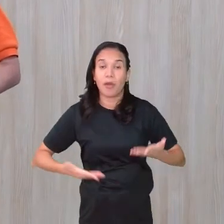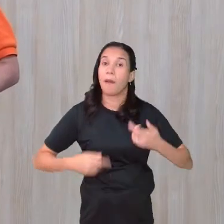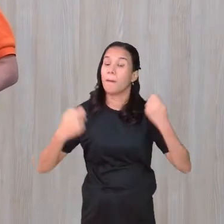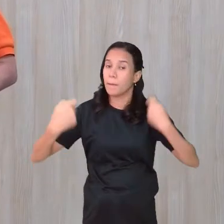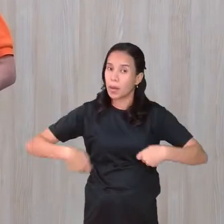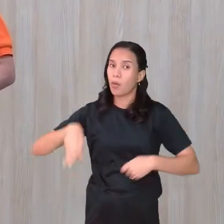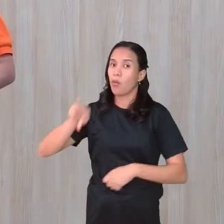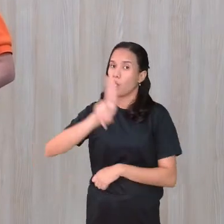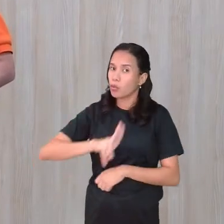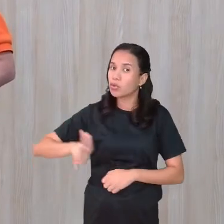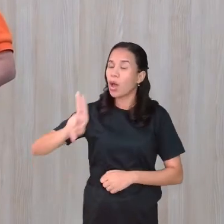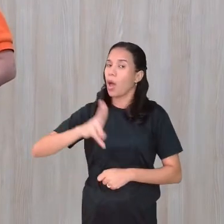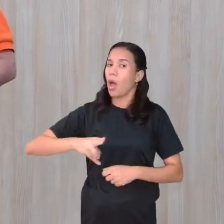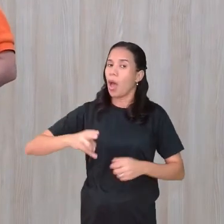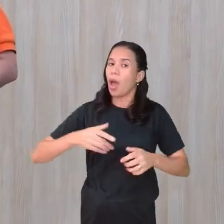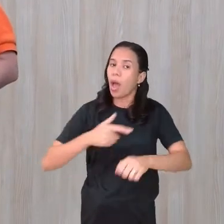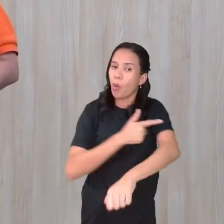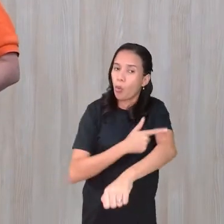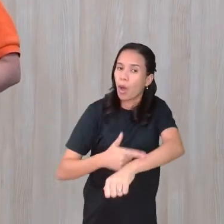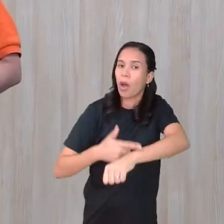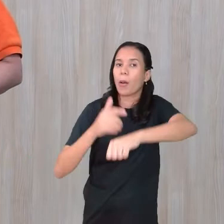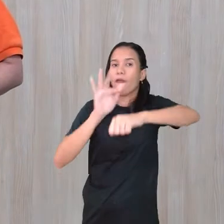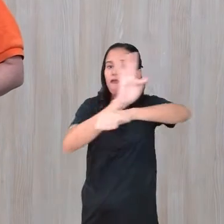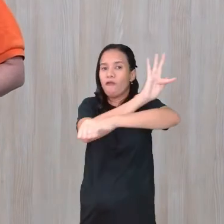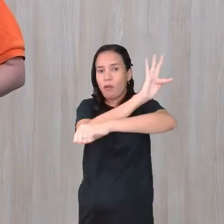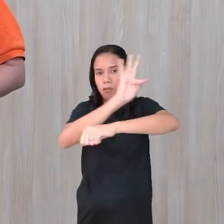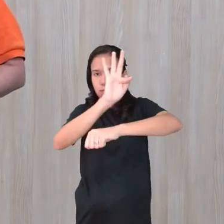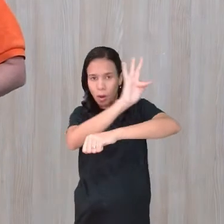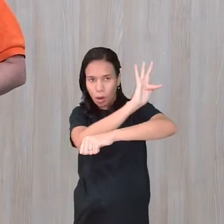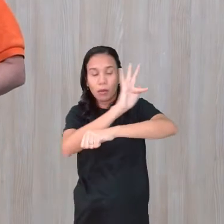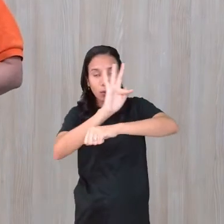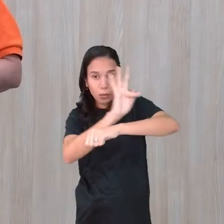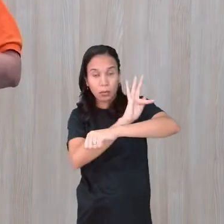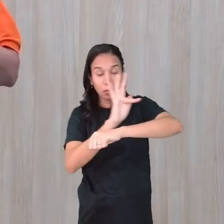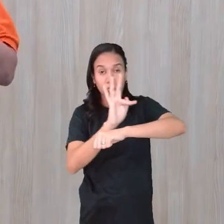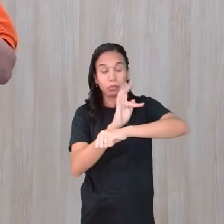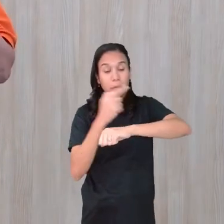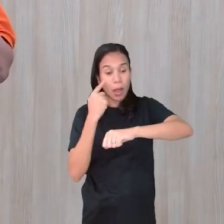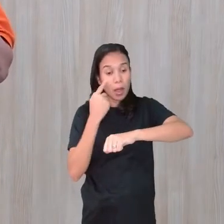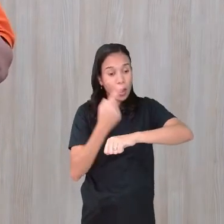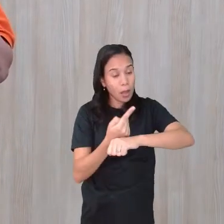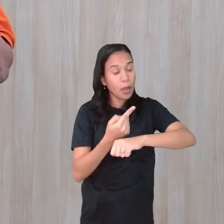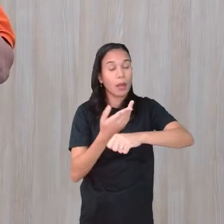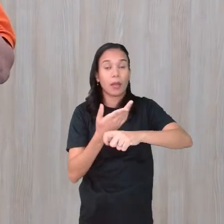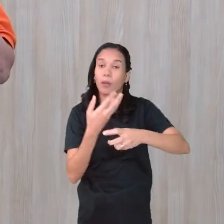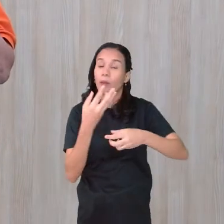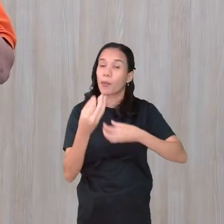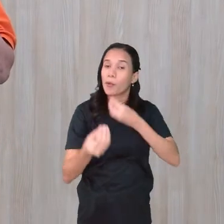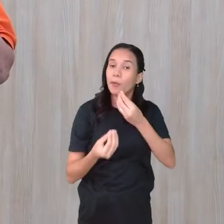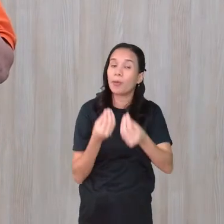sim usar, não é, a linguagem formal, sermos